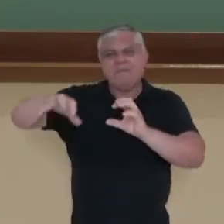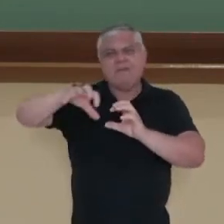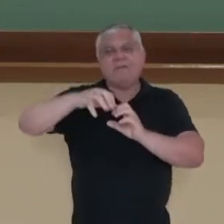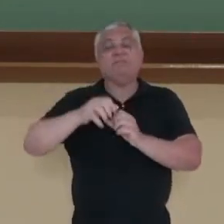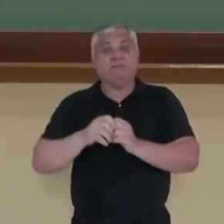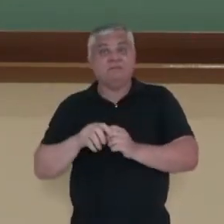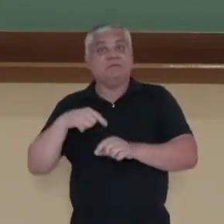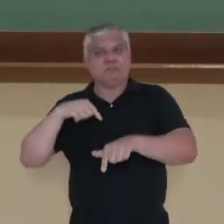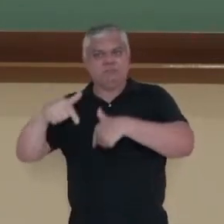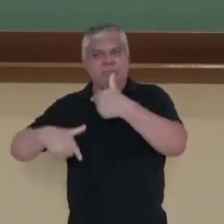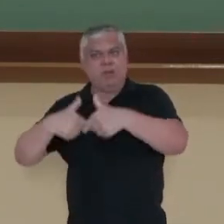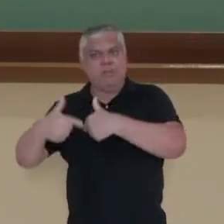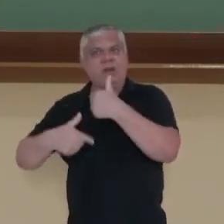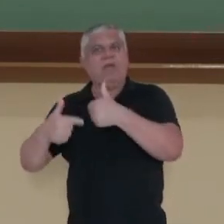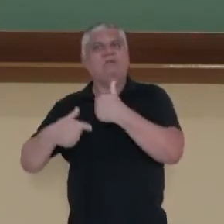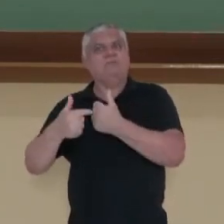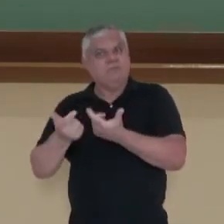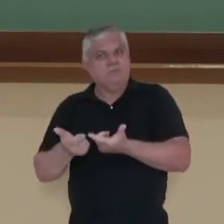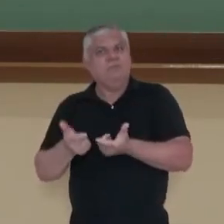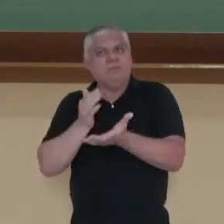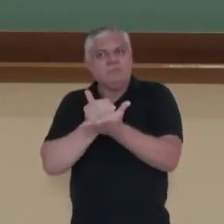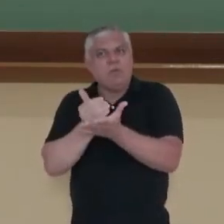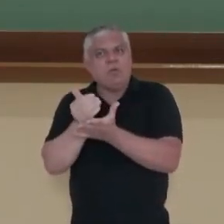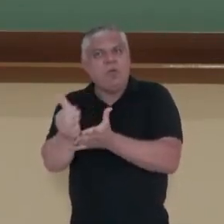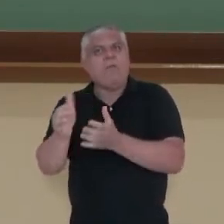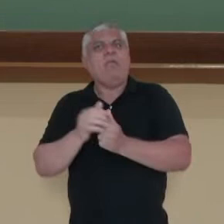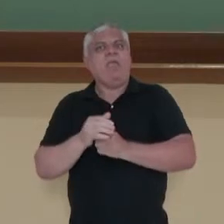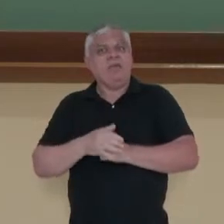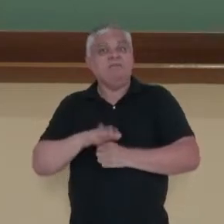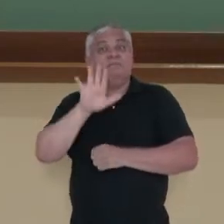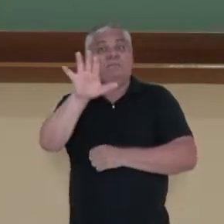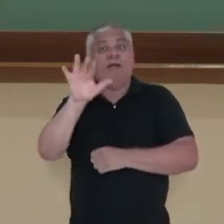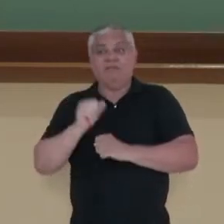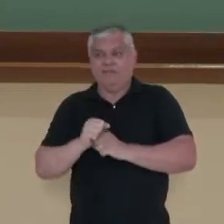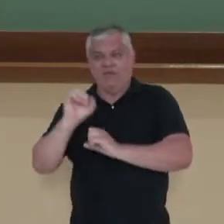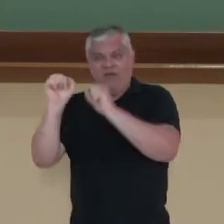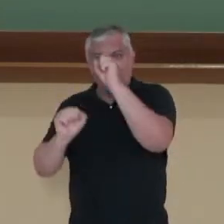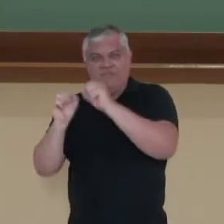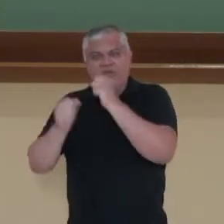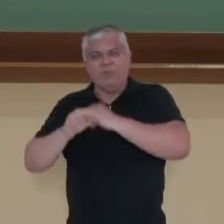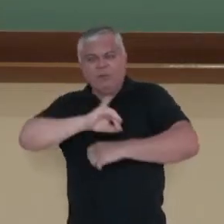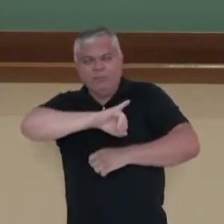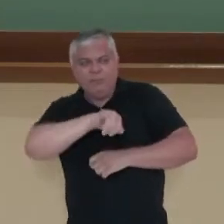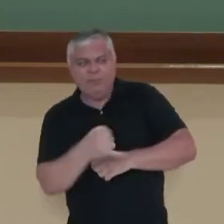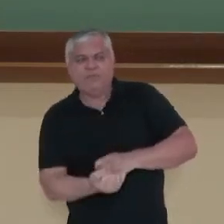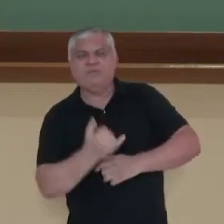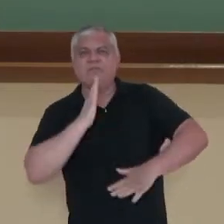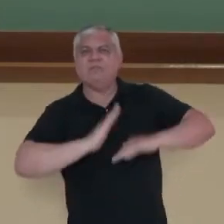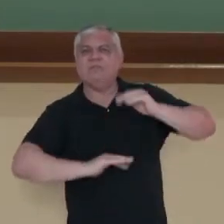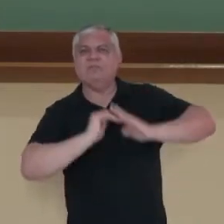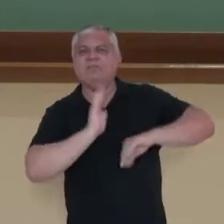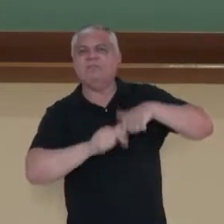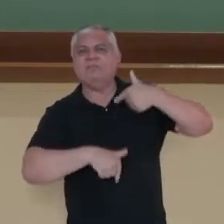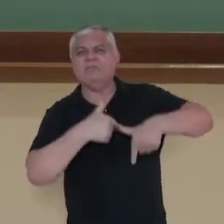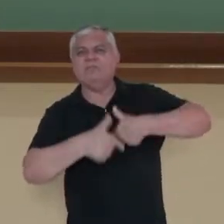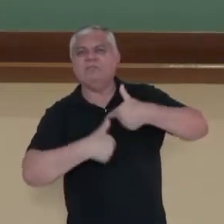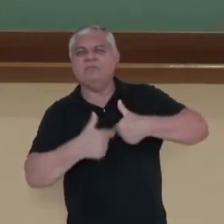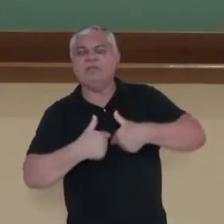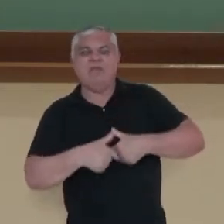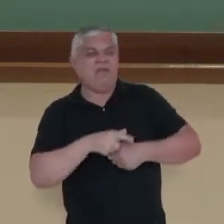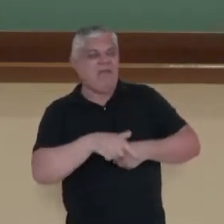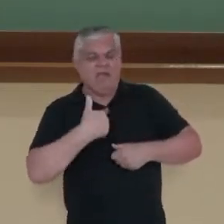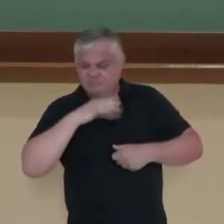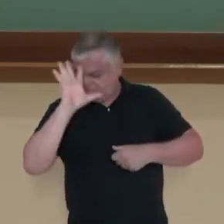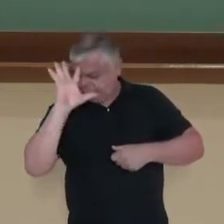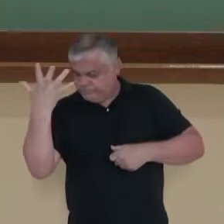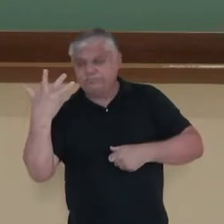massa de trabalhadores que foram inicialmente explorados pela Revolução Industrial. Isso faz com que eles se organizem para